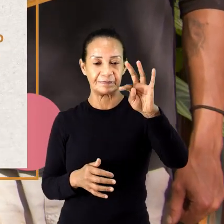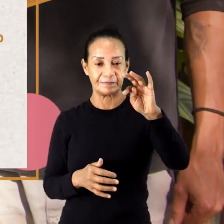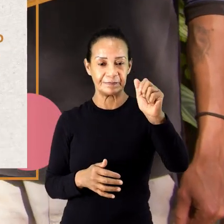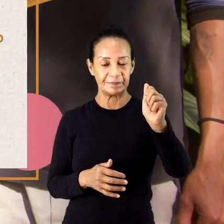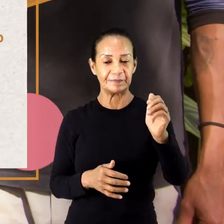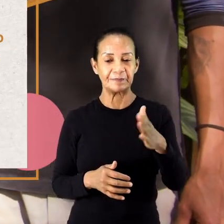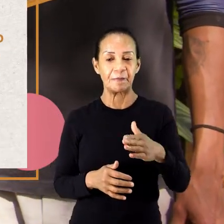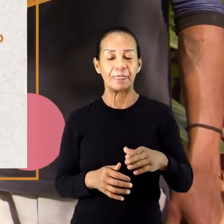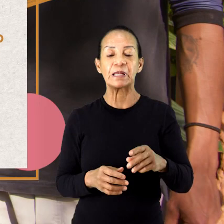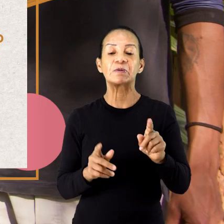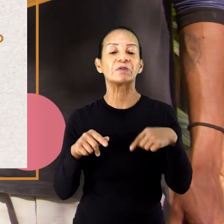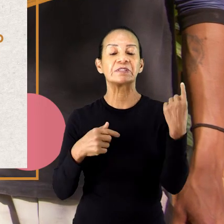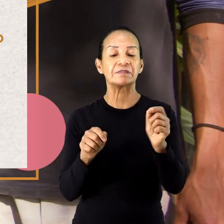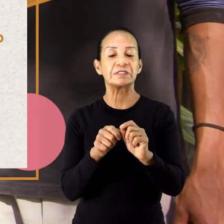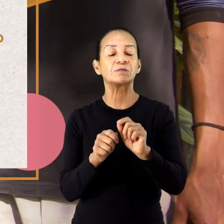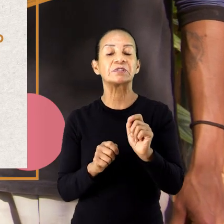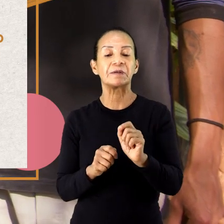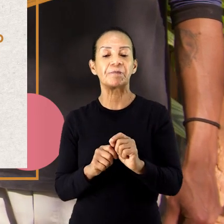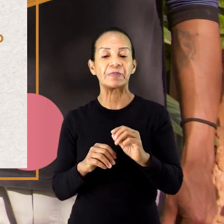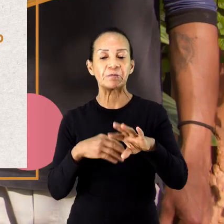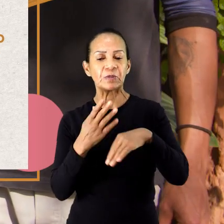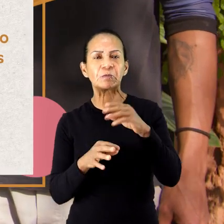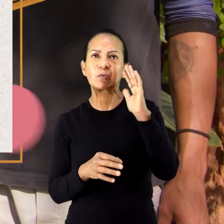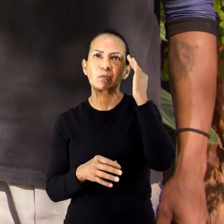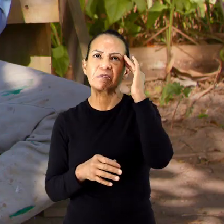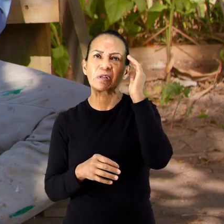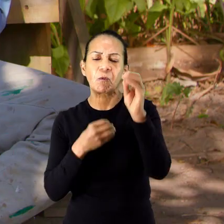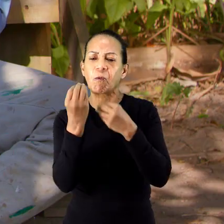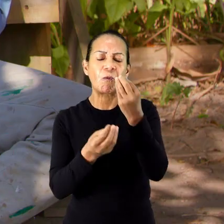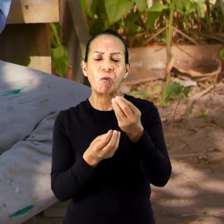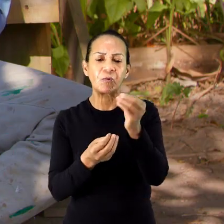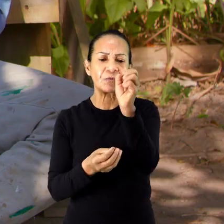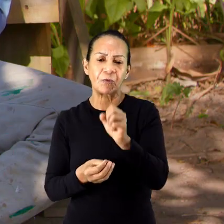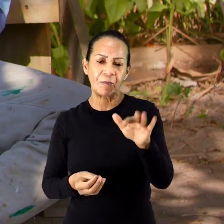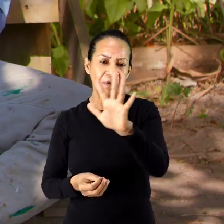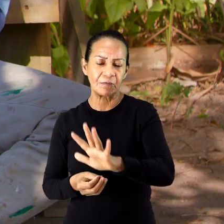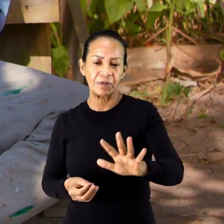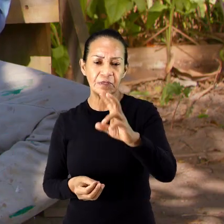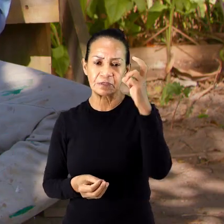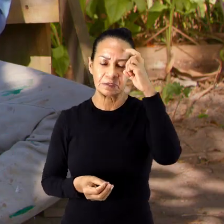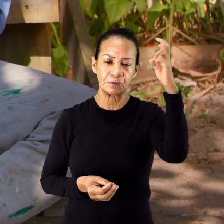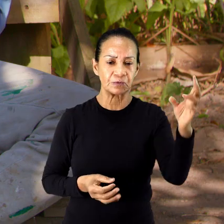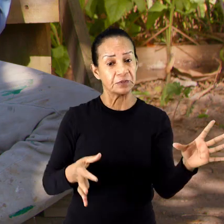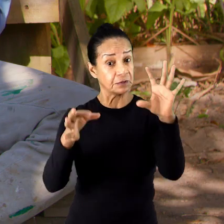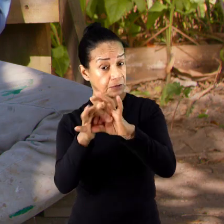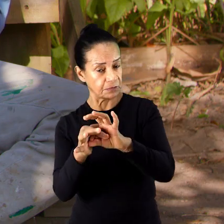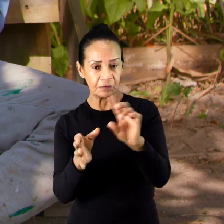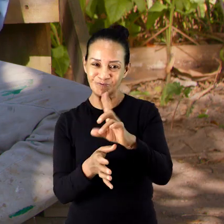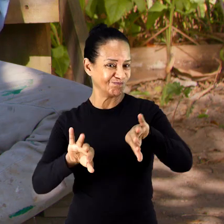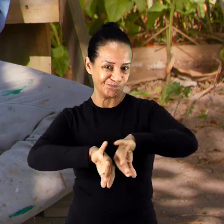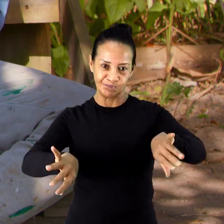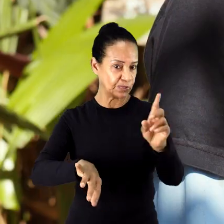cultural e agroecologia. A gente atua misturando e entendendo como que o meio ambiente e a cultura são coisas que não